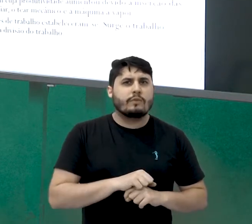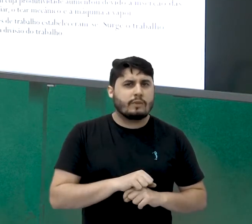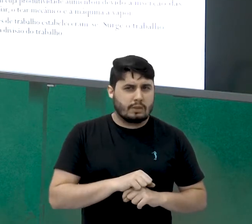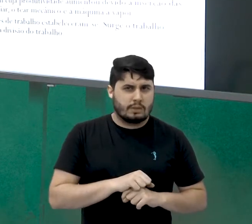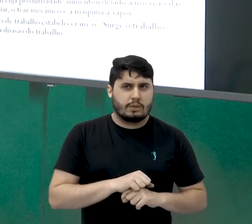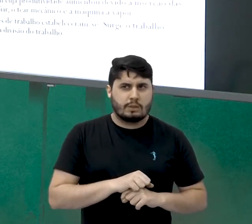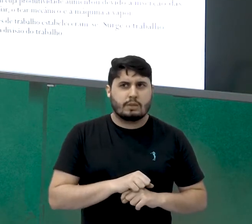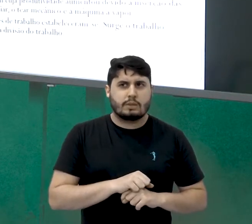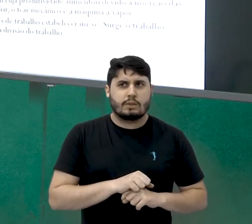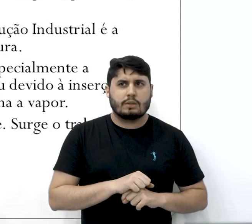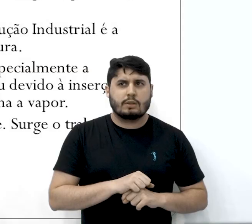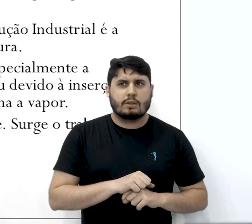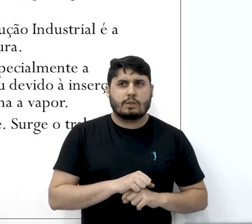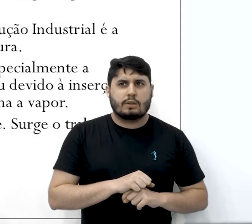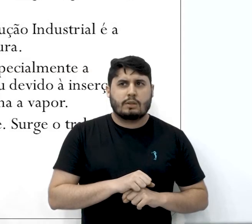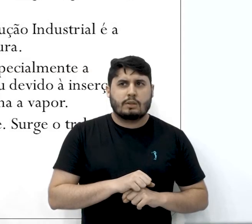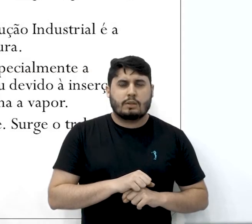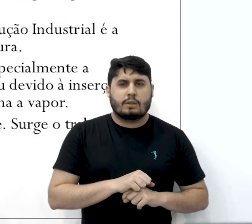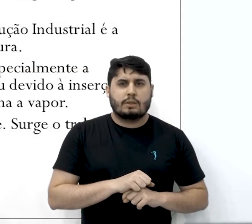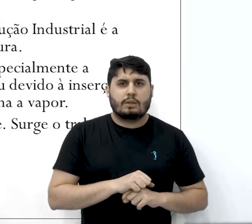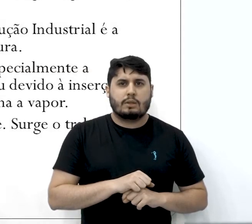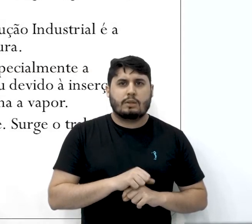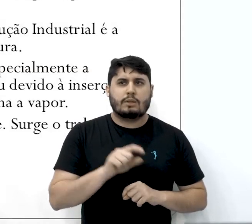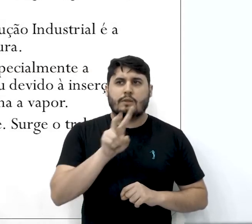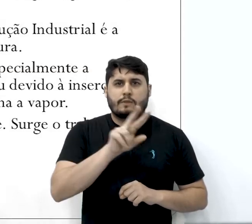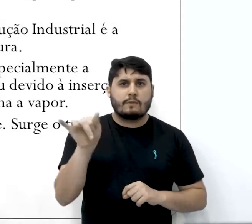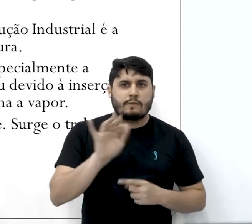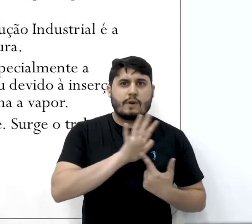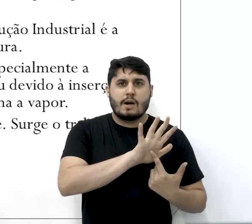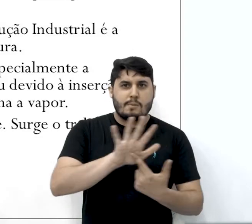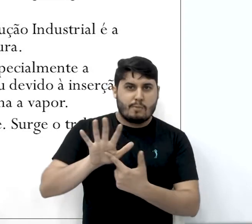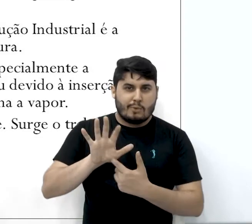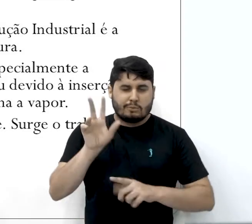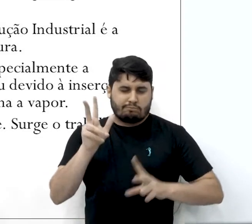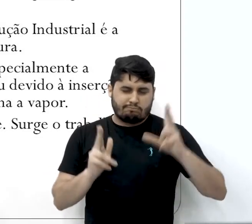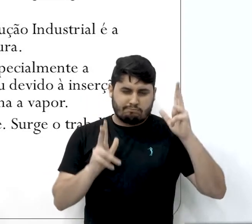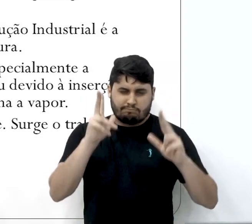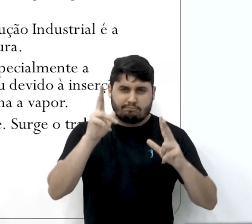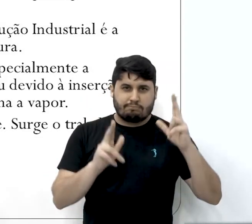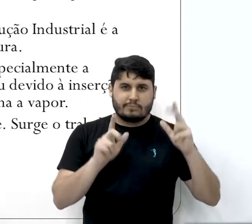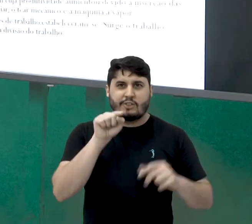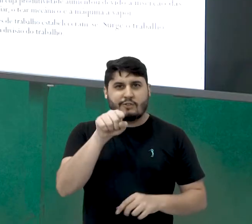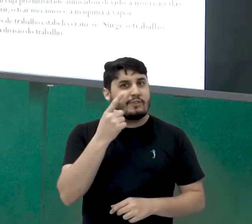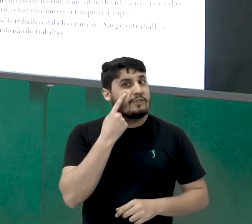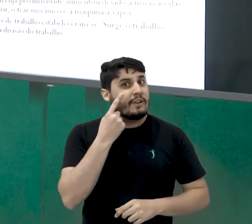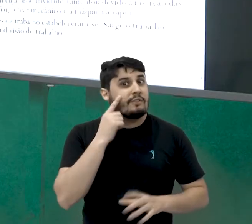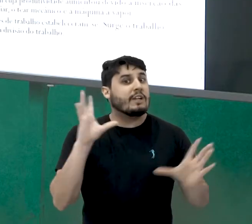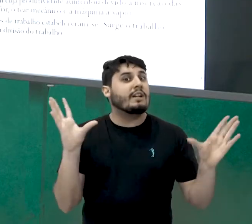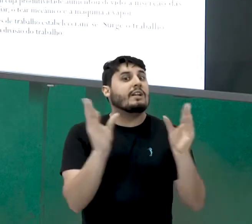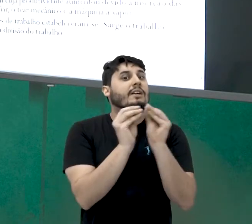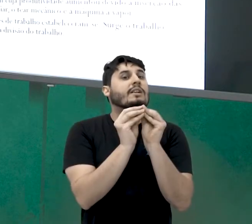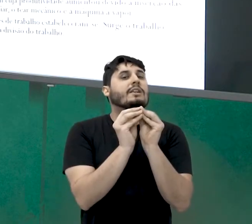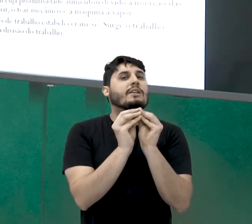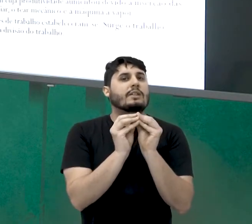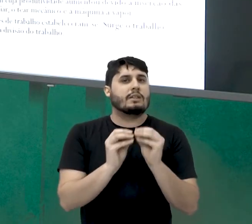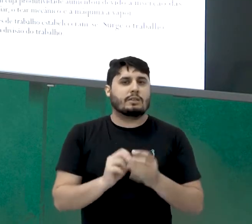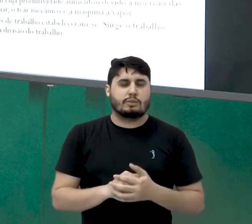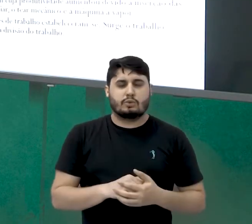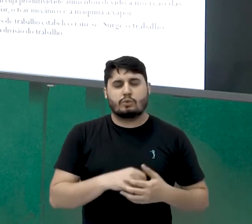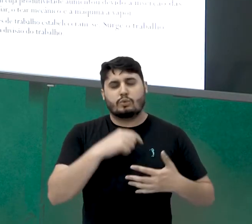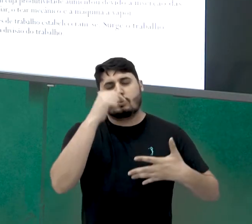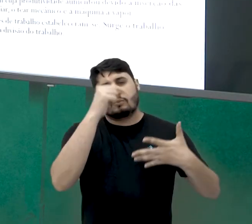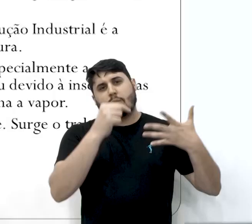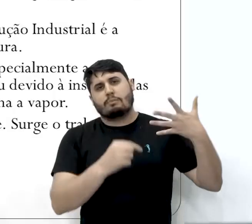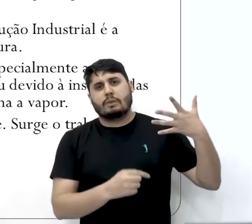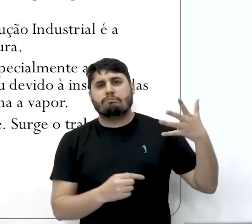que vai ser gerado, né, pela nossa querida TV aqui, pelo nosso estúdio, e que, no resumo, nós vamos ter a